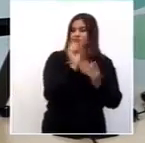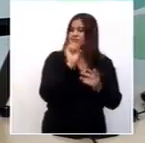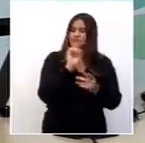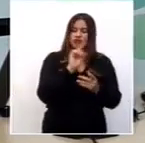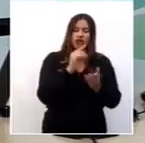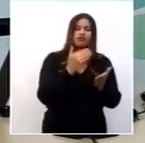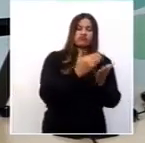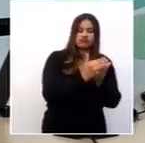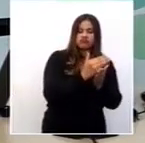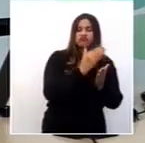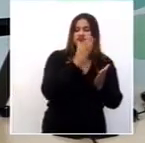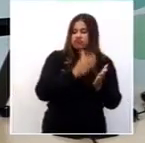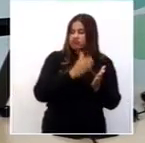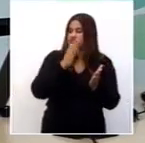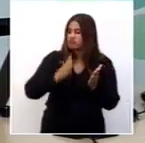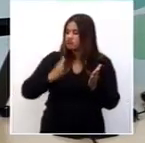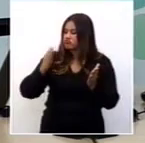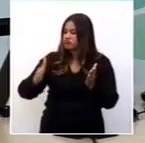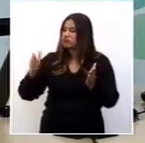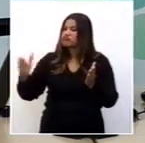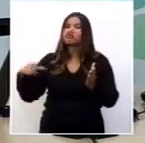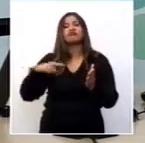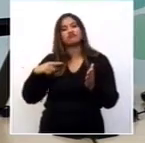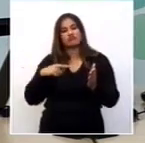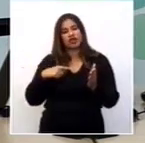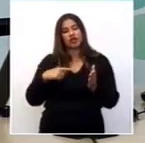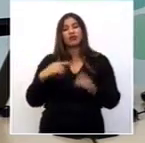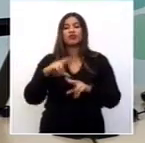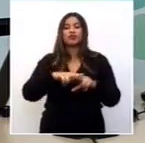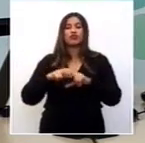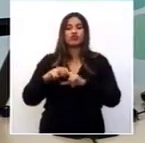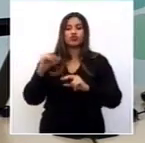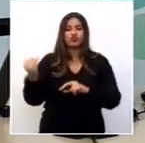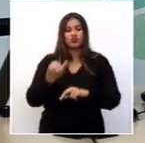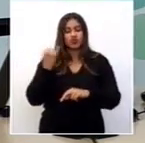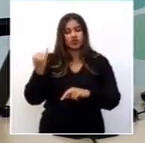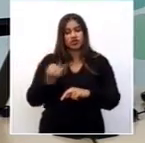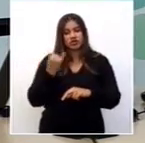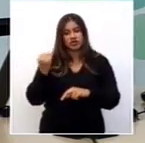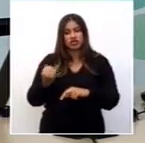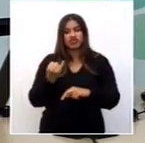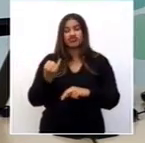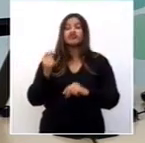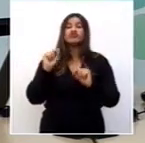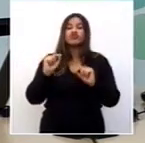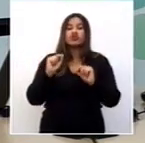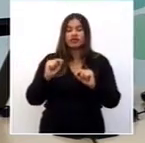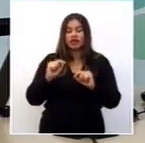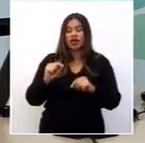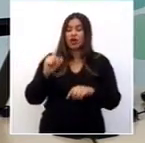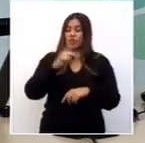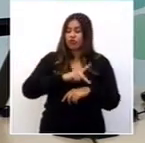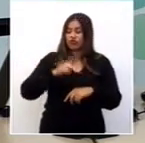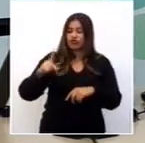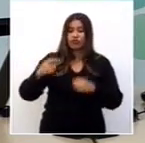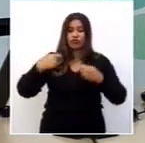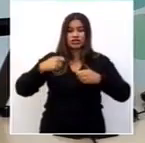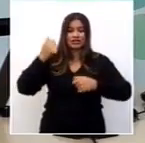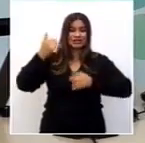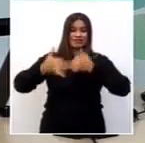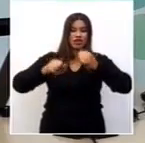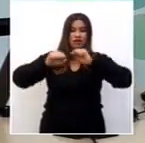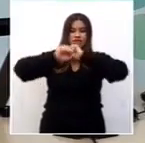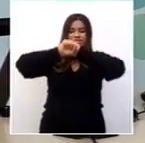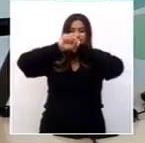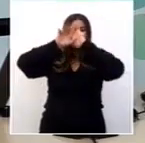todo o processo. E por isso é muito importante, como a Letícia já pontuou, a questão da clareza do professor, né? A